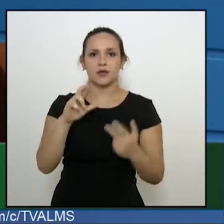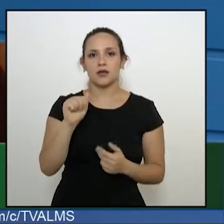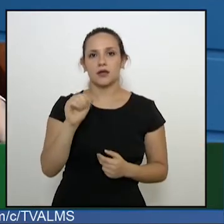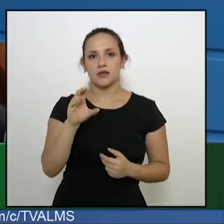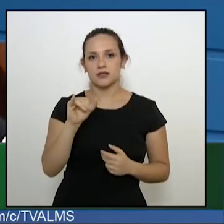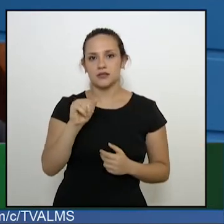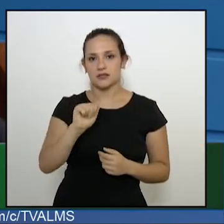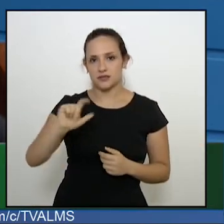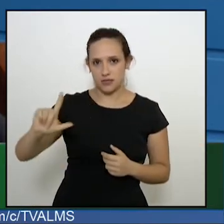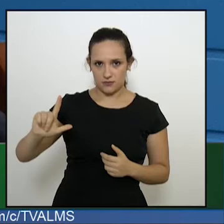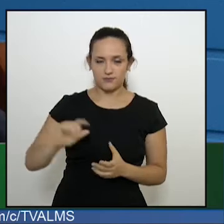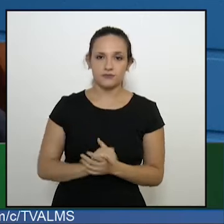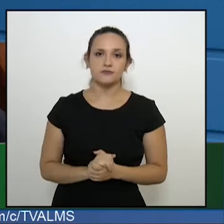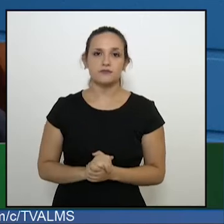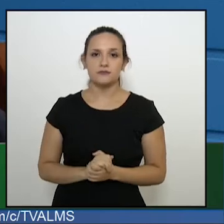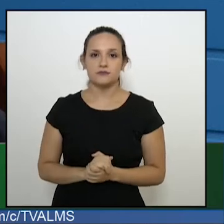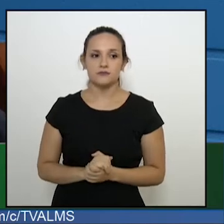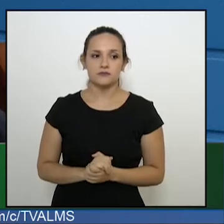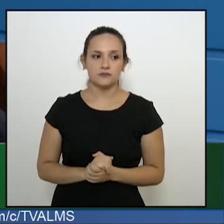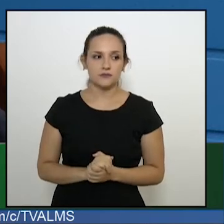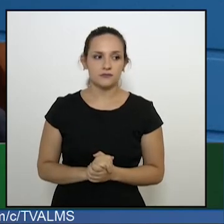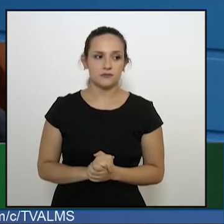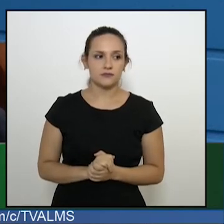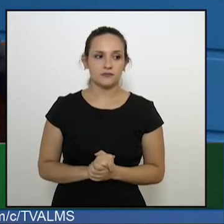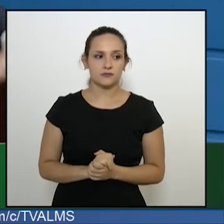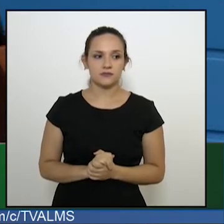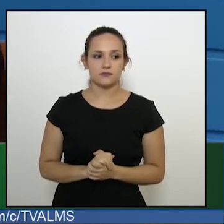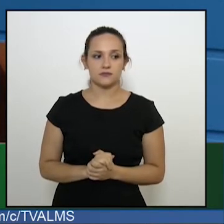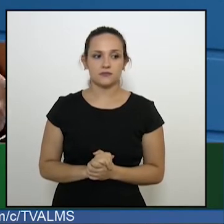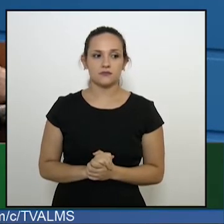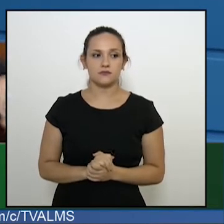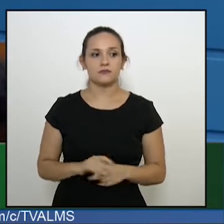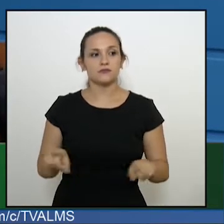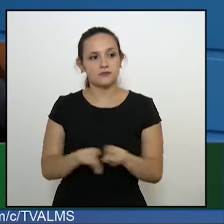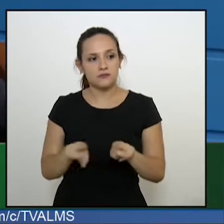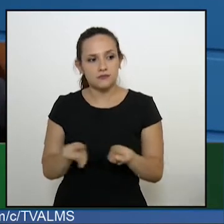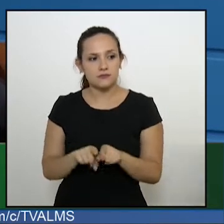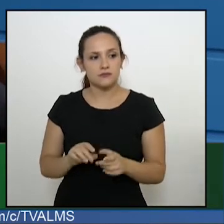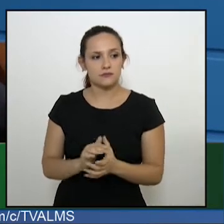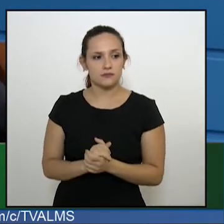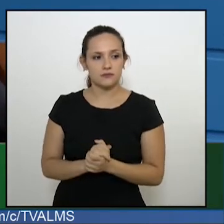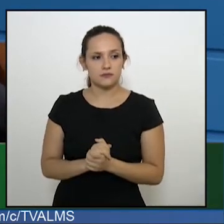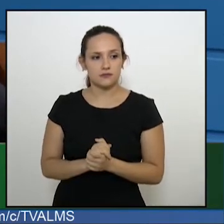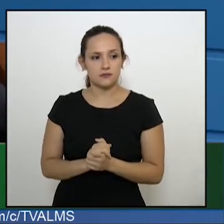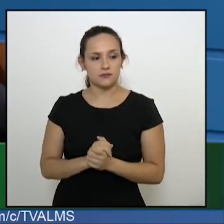a bandeira em favor dos favelados do Rio de